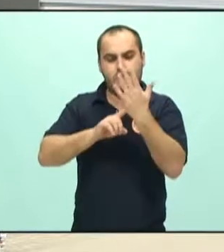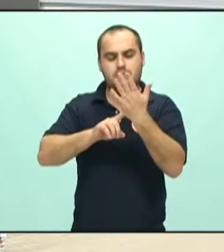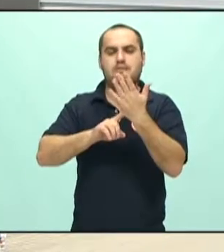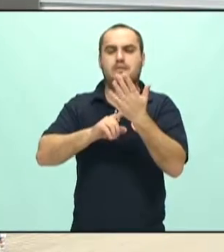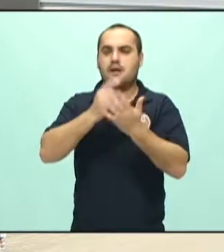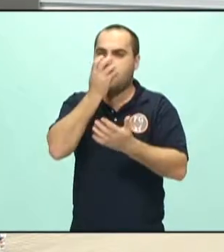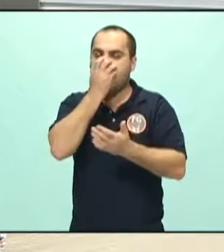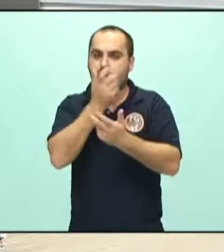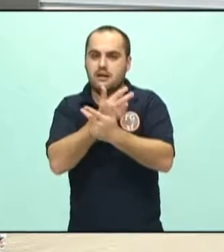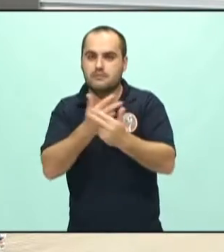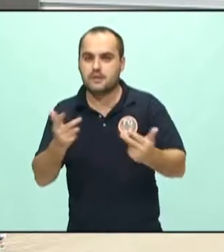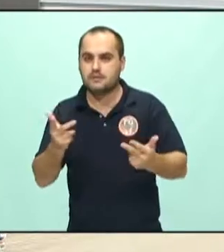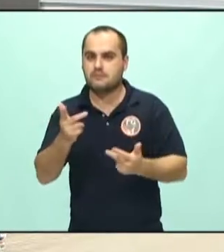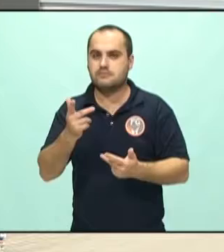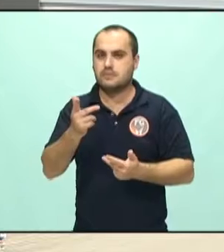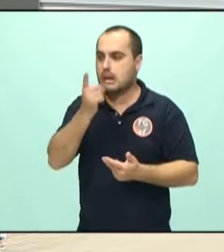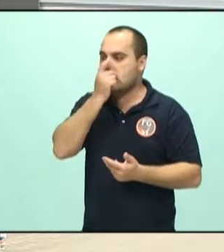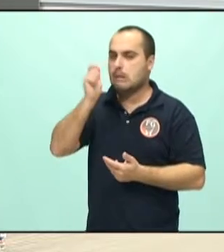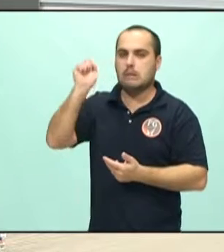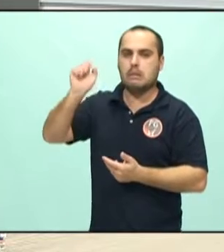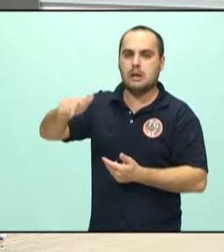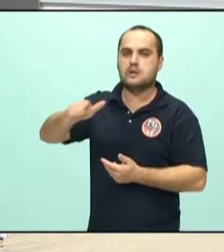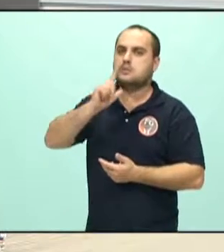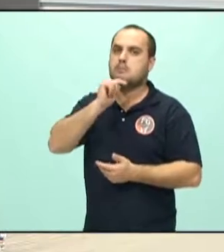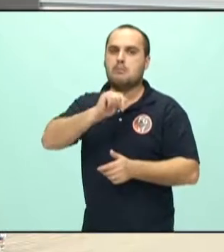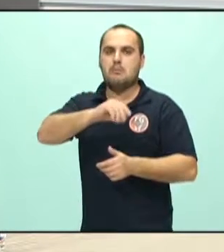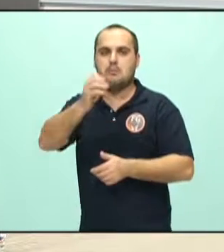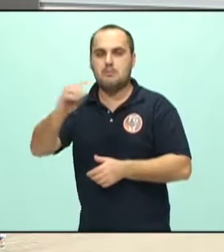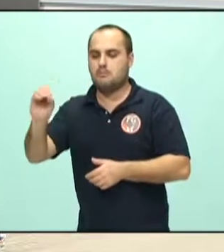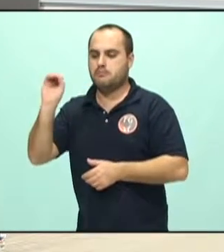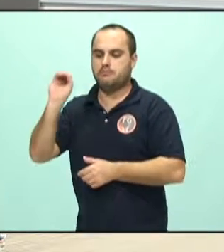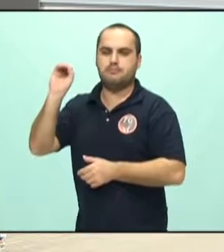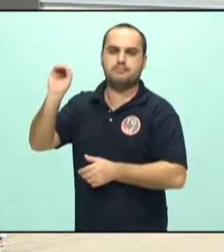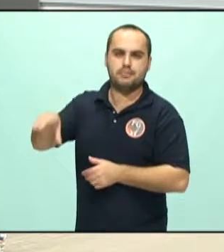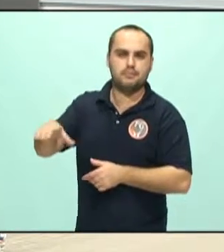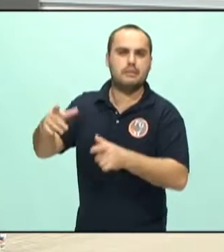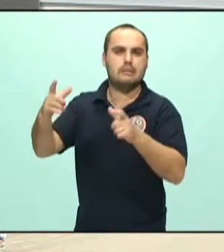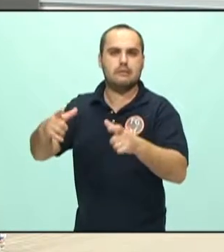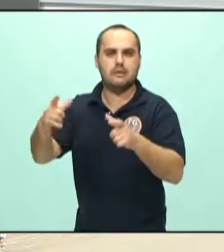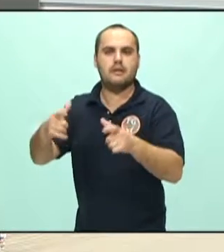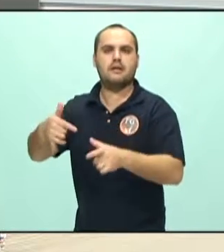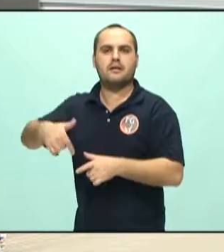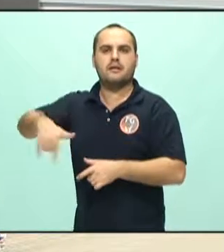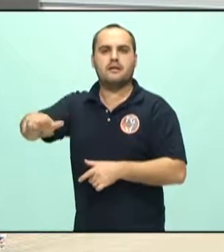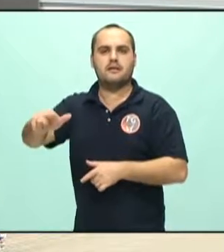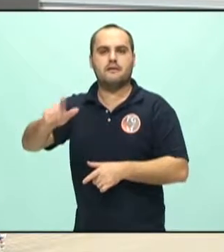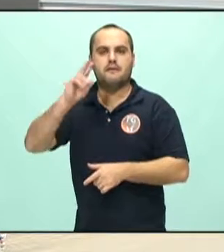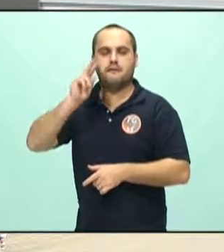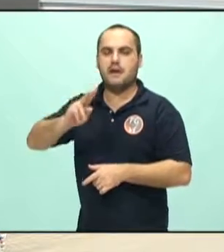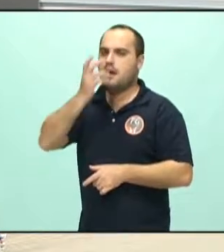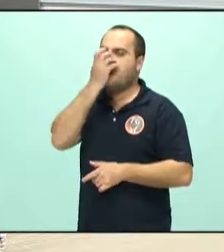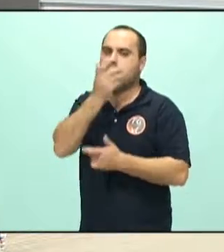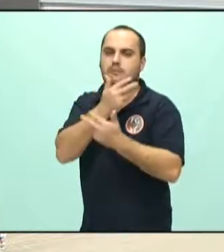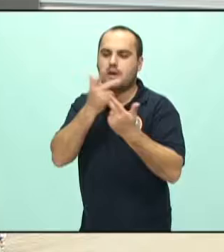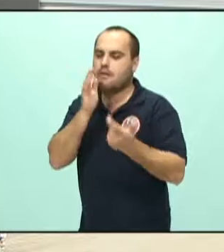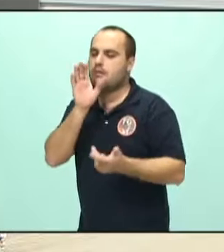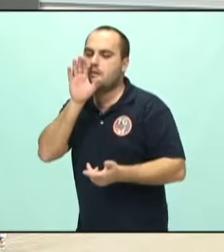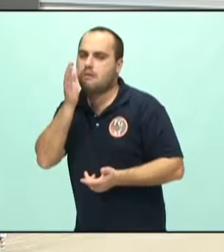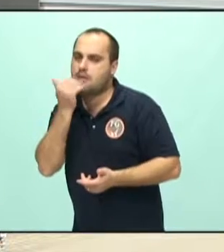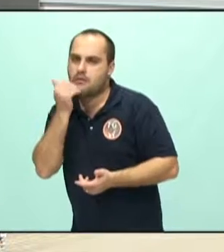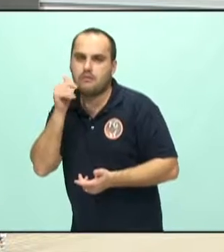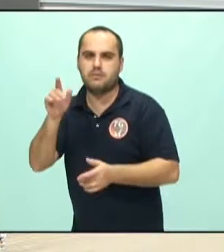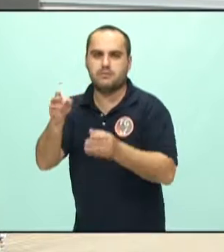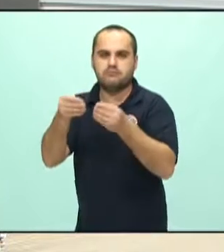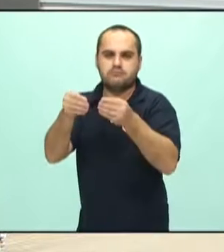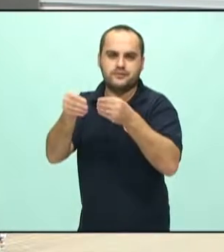o lixo que nós jogamos em que vai nós jogamos inadequadamente nos locais e vão acabar parando no oceano então eles fazem